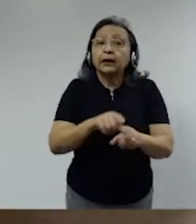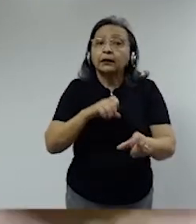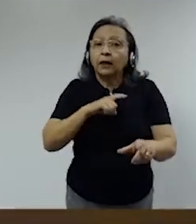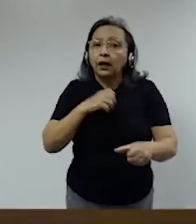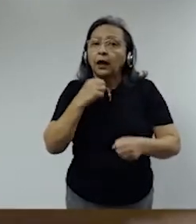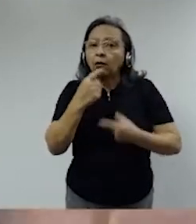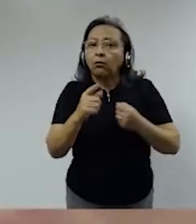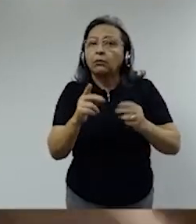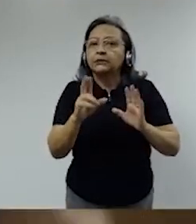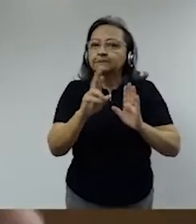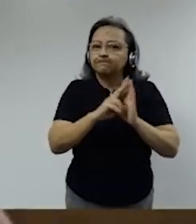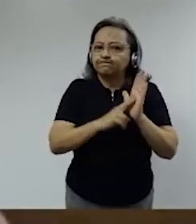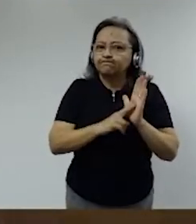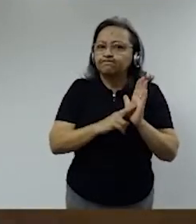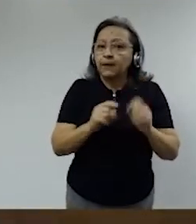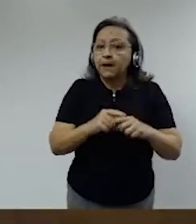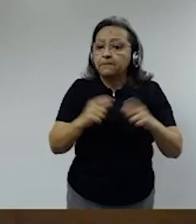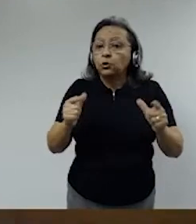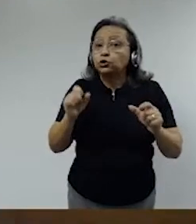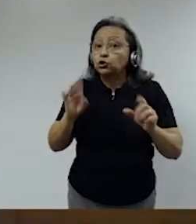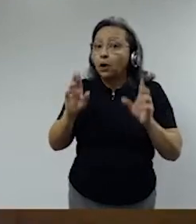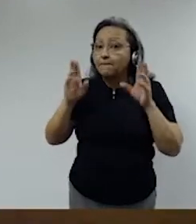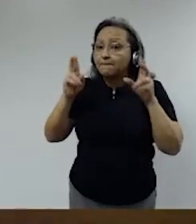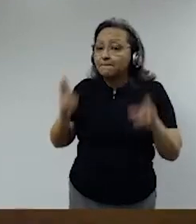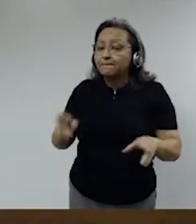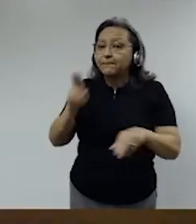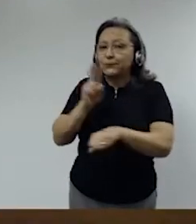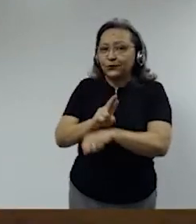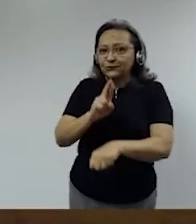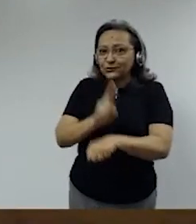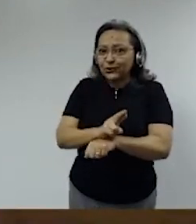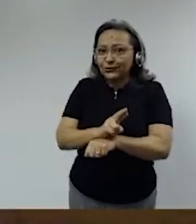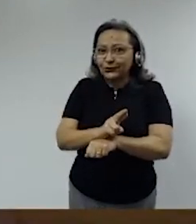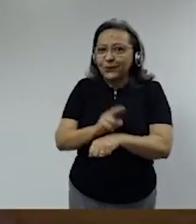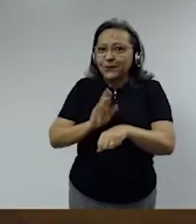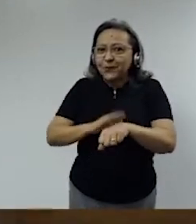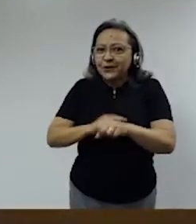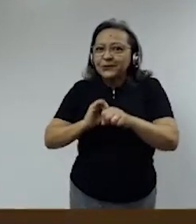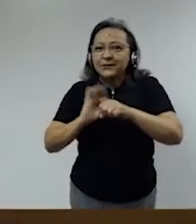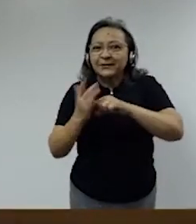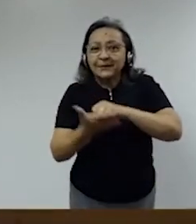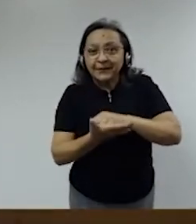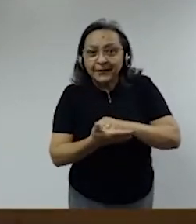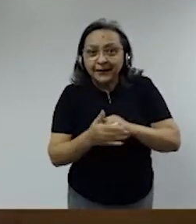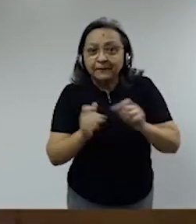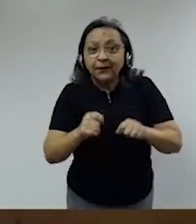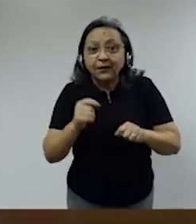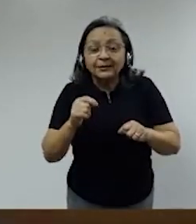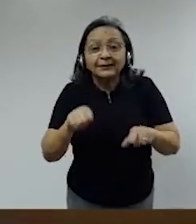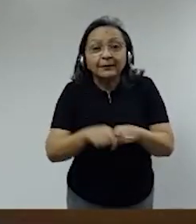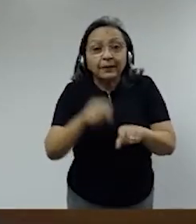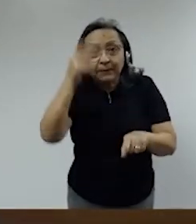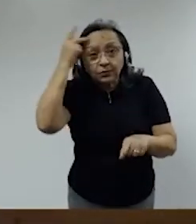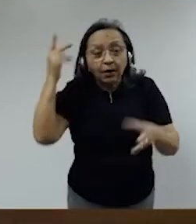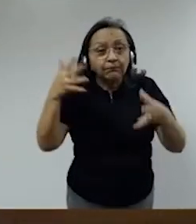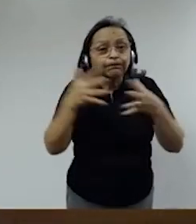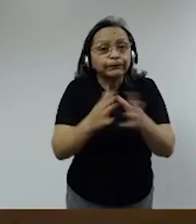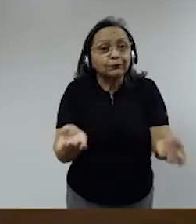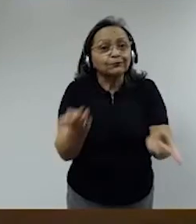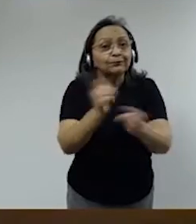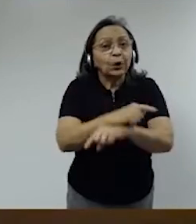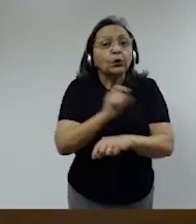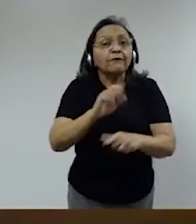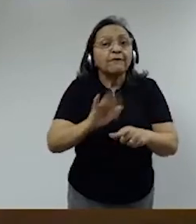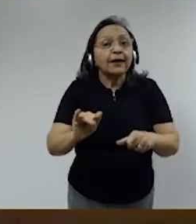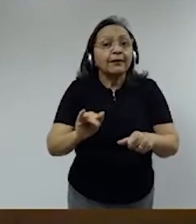que ampliaram um pouco para o momento da pandemia. Isso pode gerar controvérsias. O que vai acontecer pós-pandemia? Será que vai continuar tendo uma